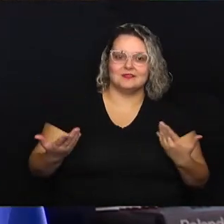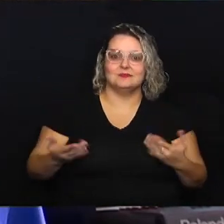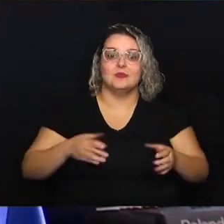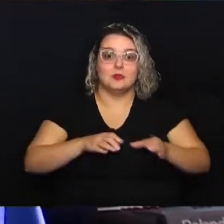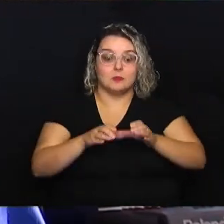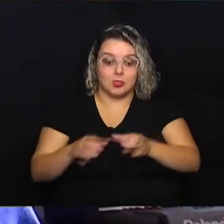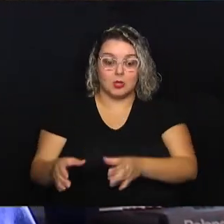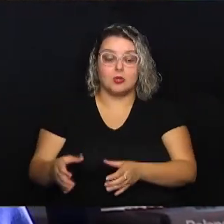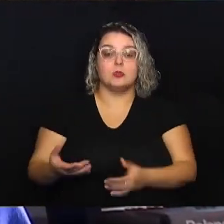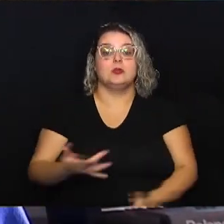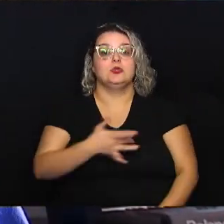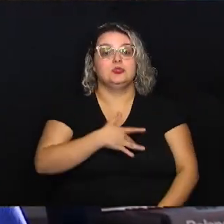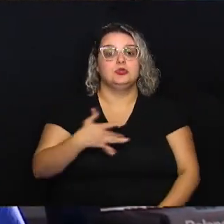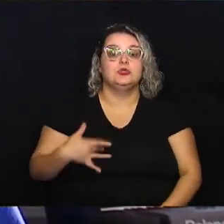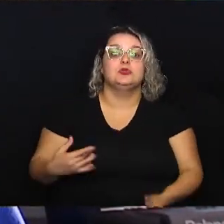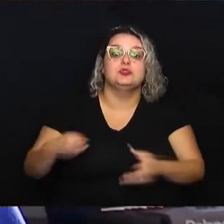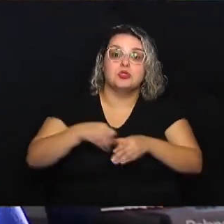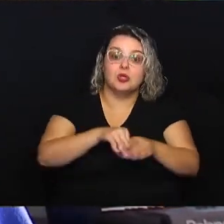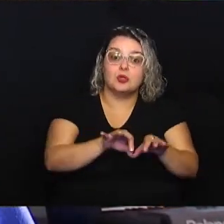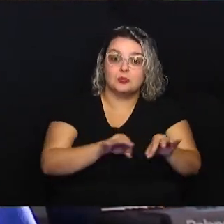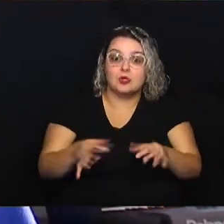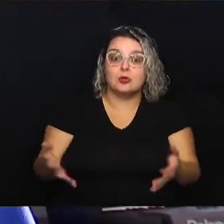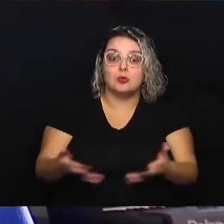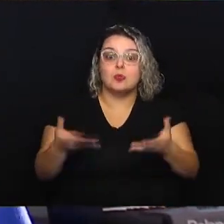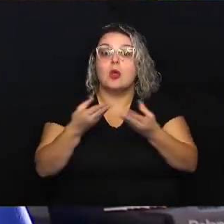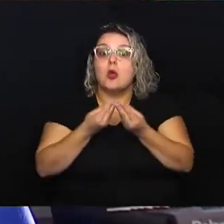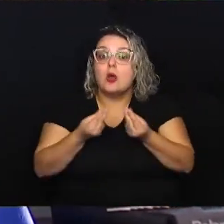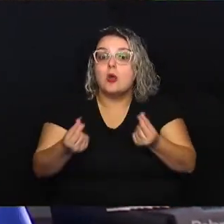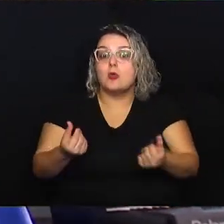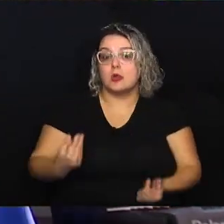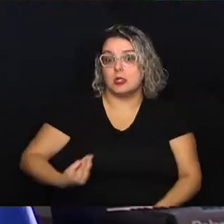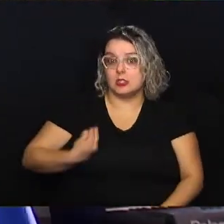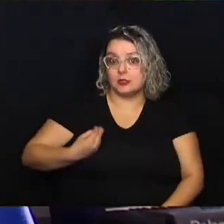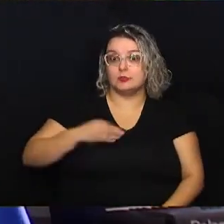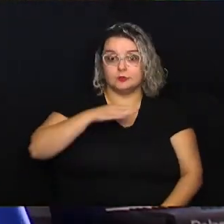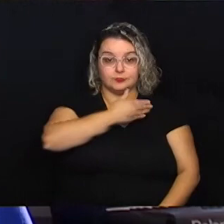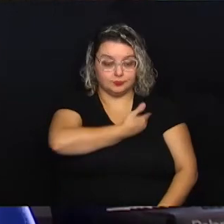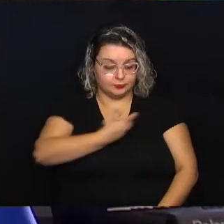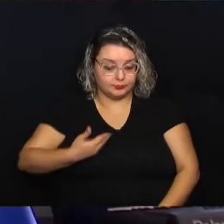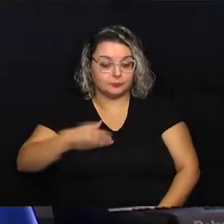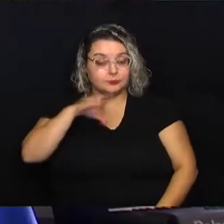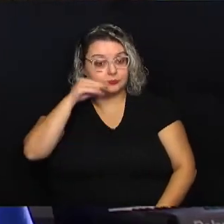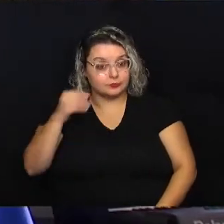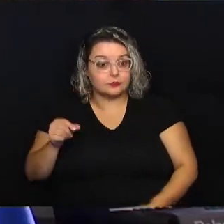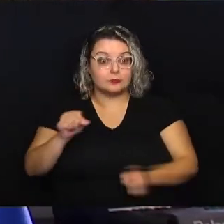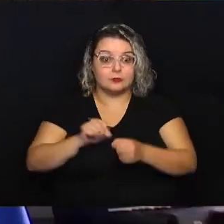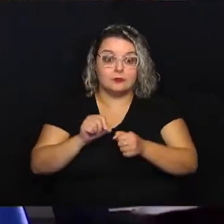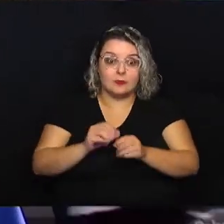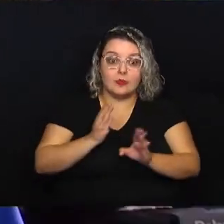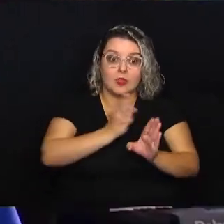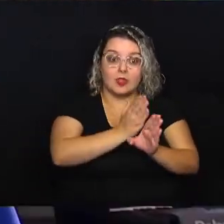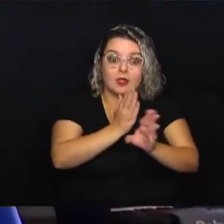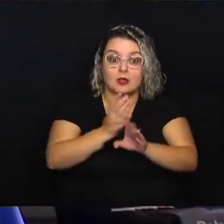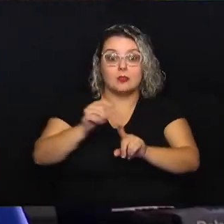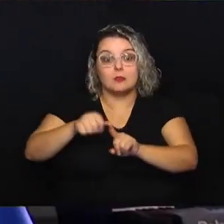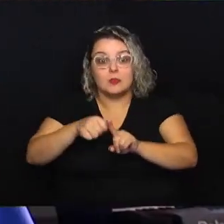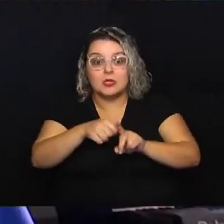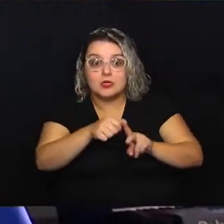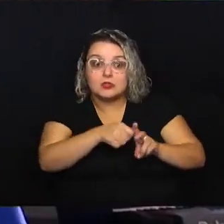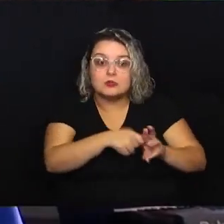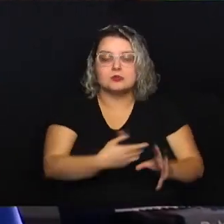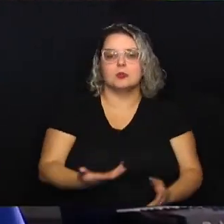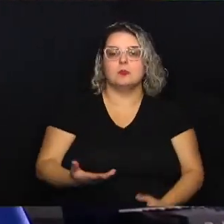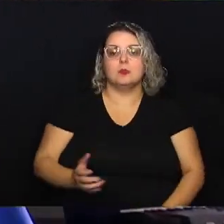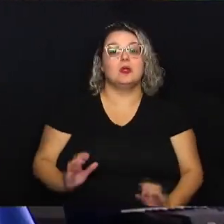Saúde dentro de um programa de promoção da qualidade de vida do servidor. E fazer esses encontros mensais para